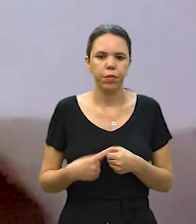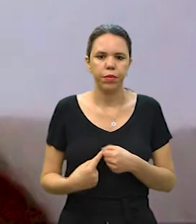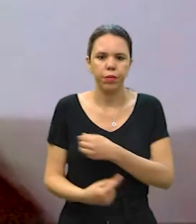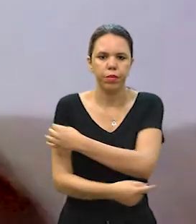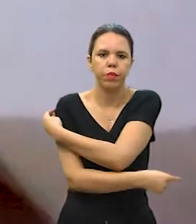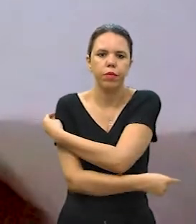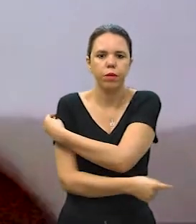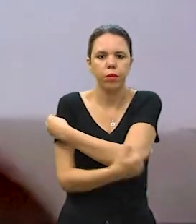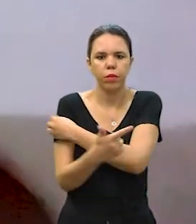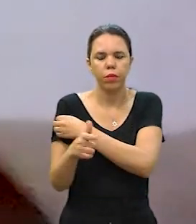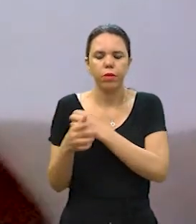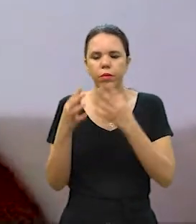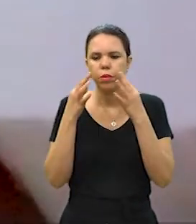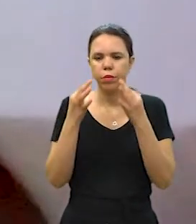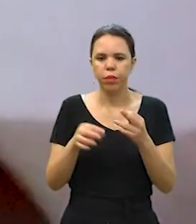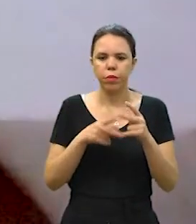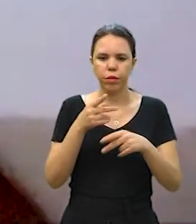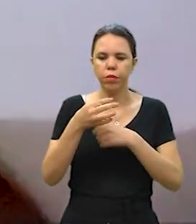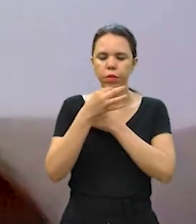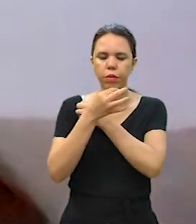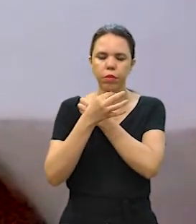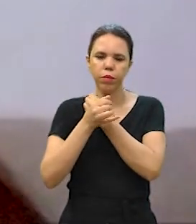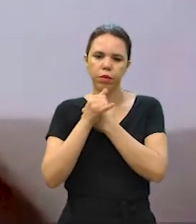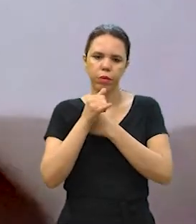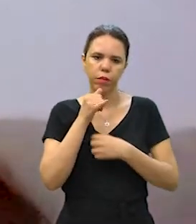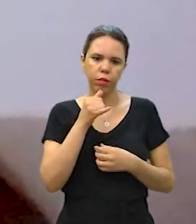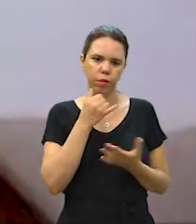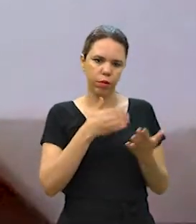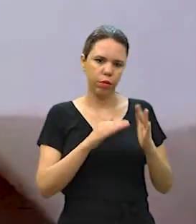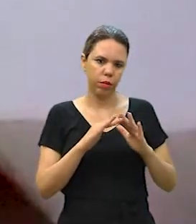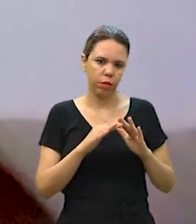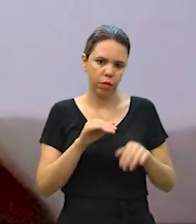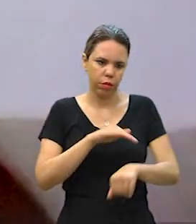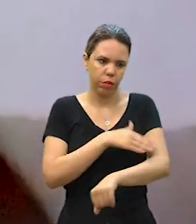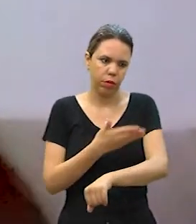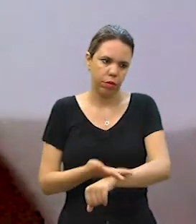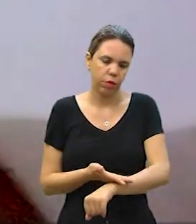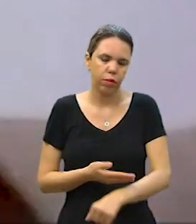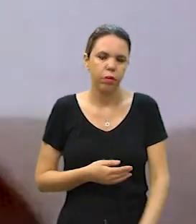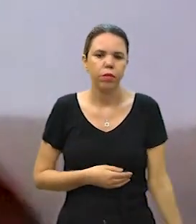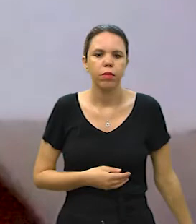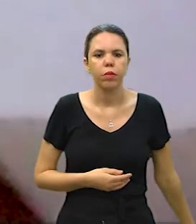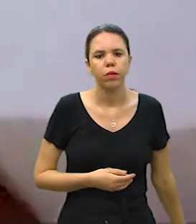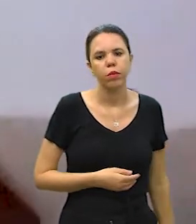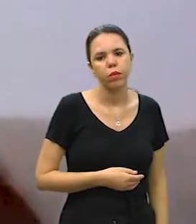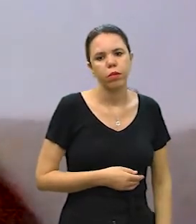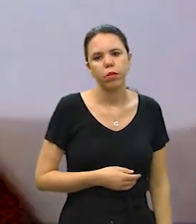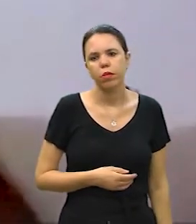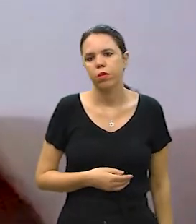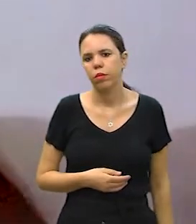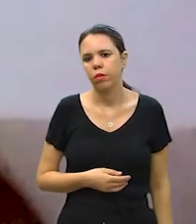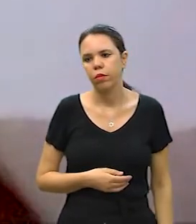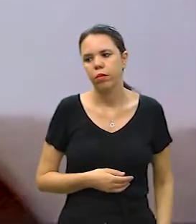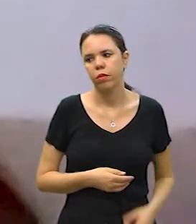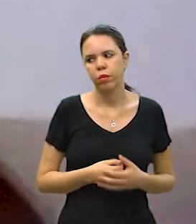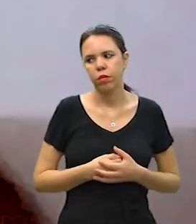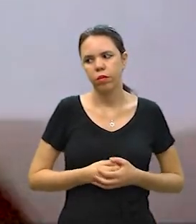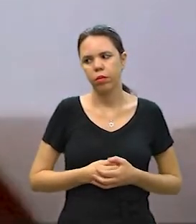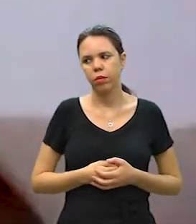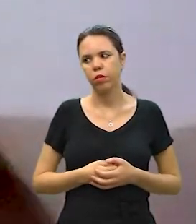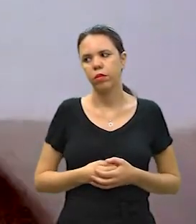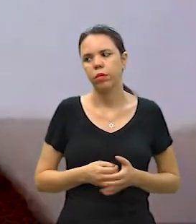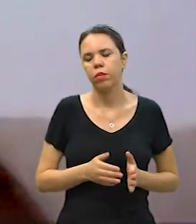a comunidade, que é a questão, por exemplo, das escolas de tempo integral, que foram passadas aí, né, durante